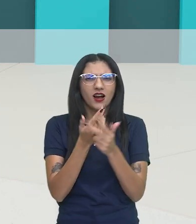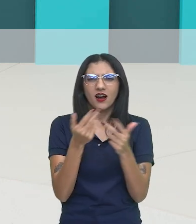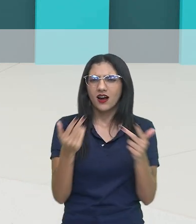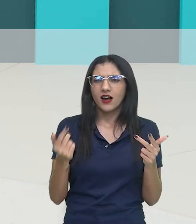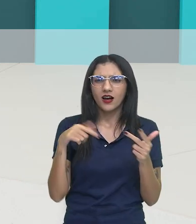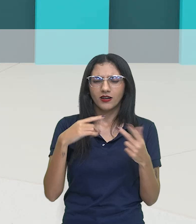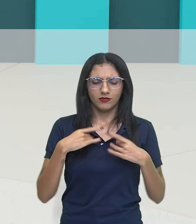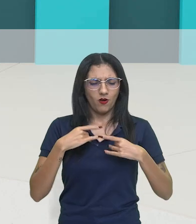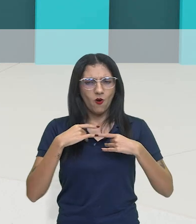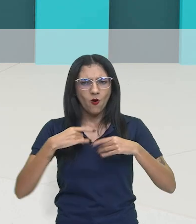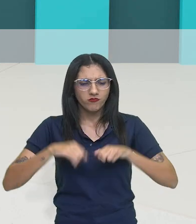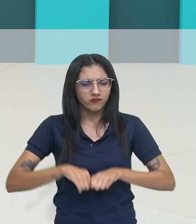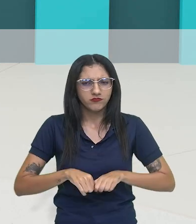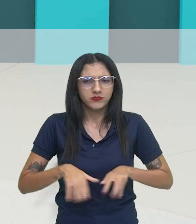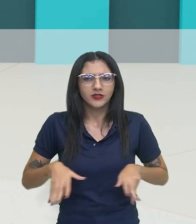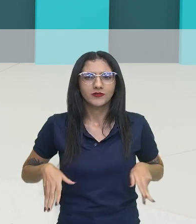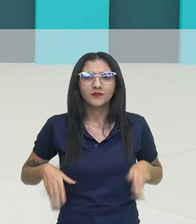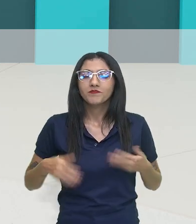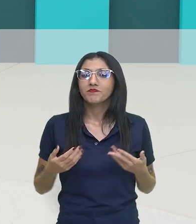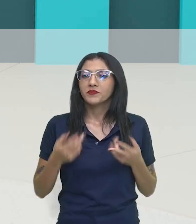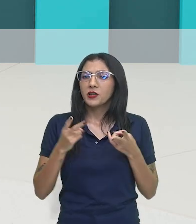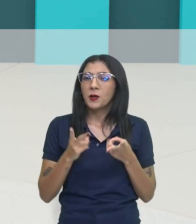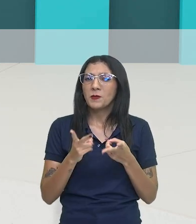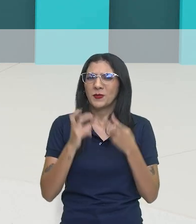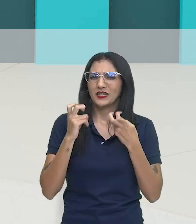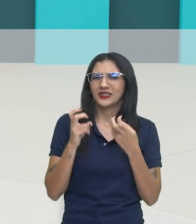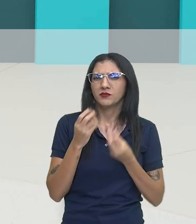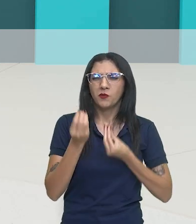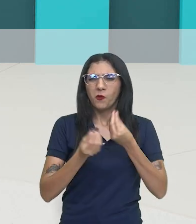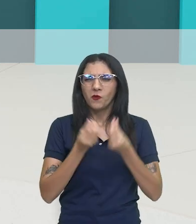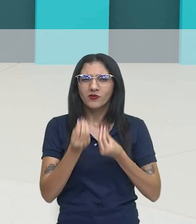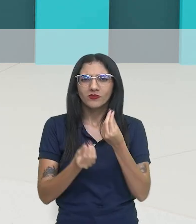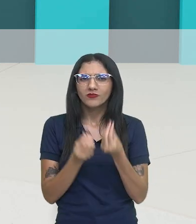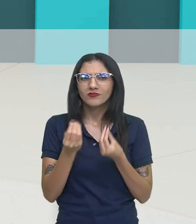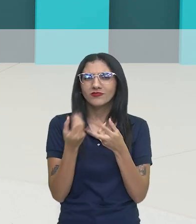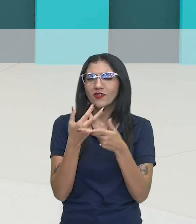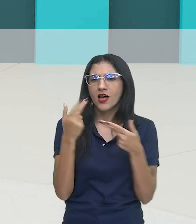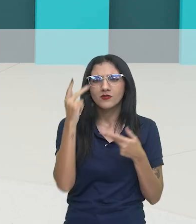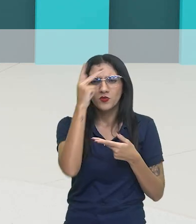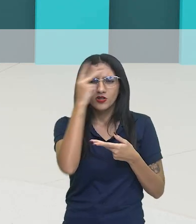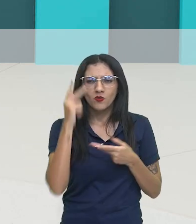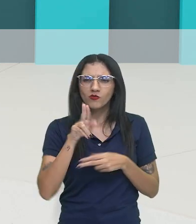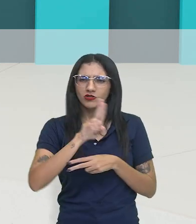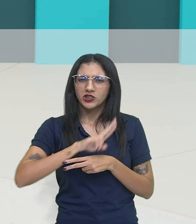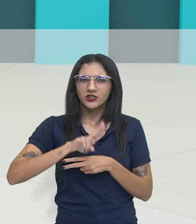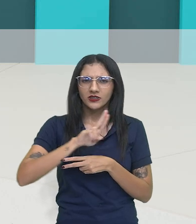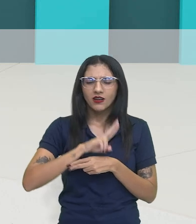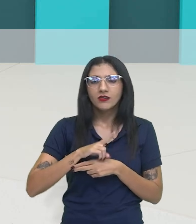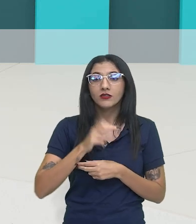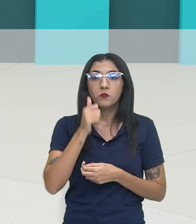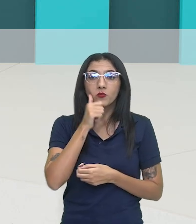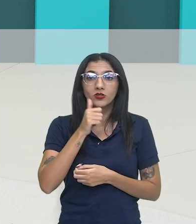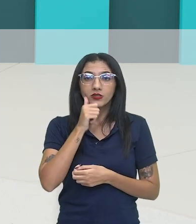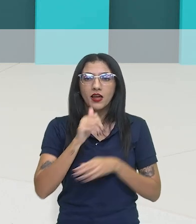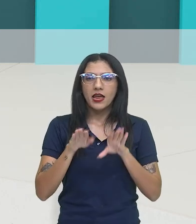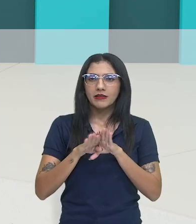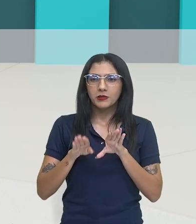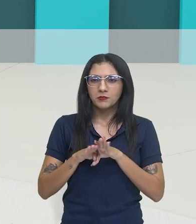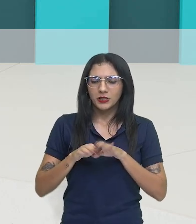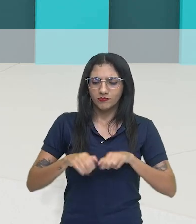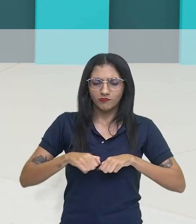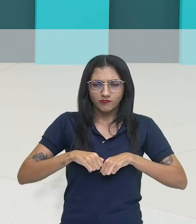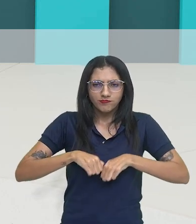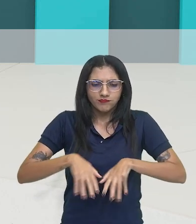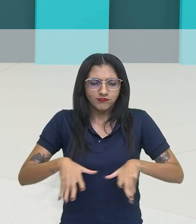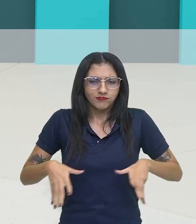nessas vestimentas, né? Observem a indumentária das pessoas, dos dançarinos, a mulher aqui com seu saião,